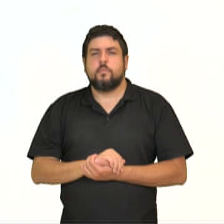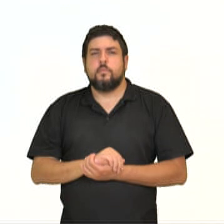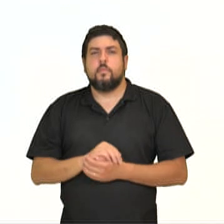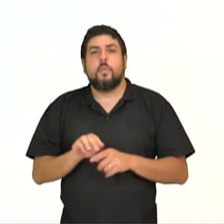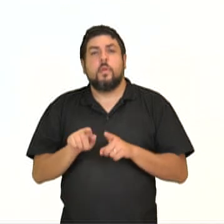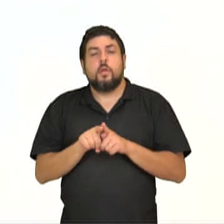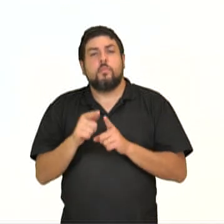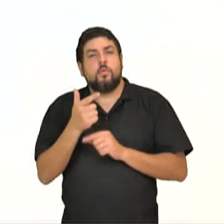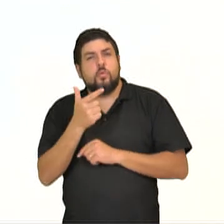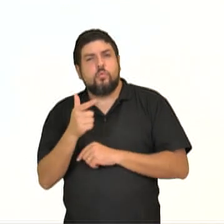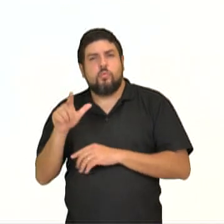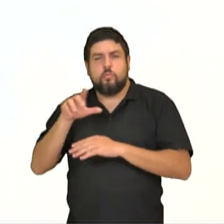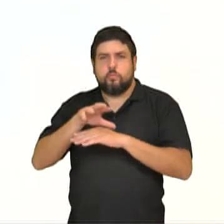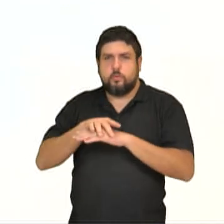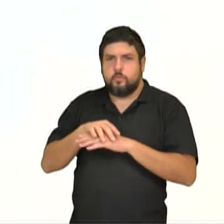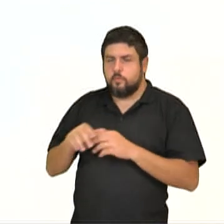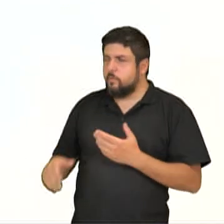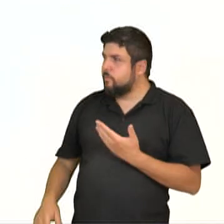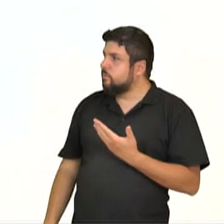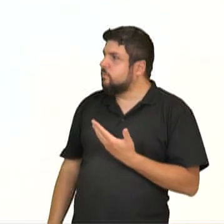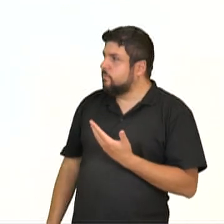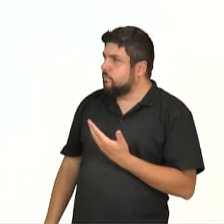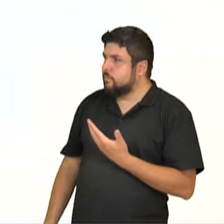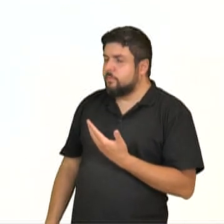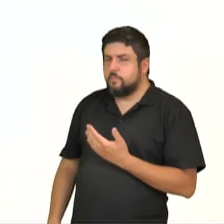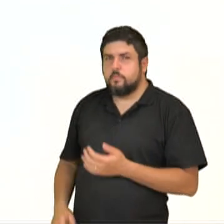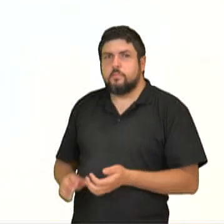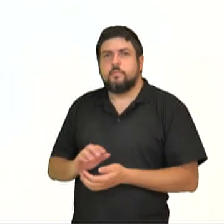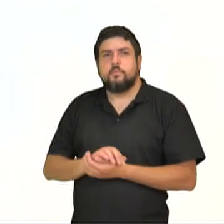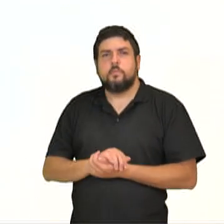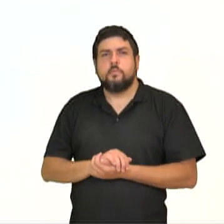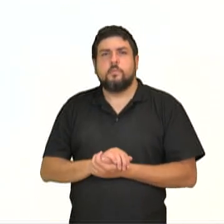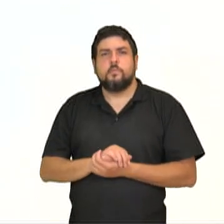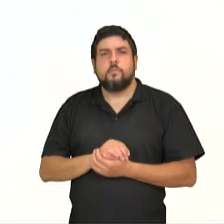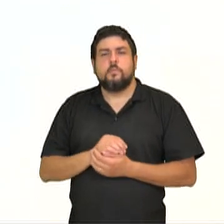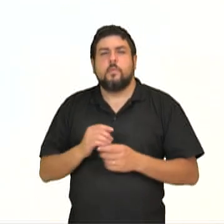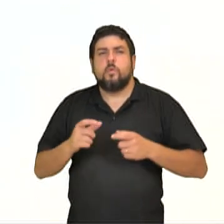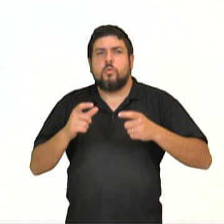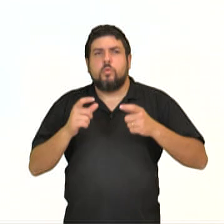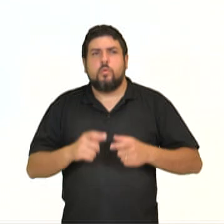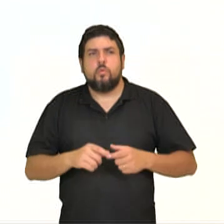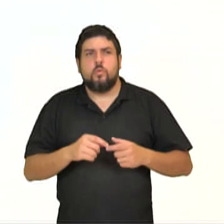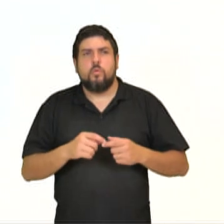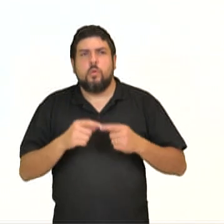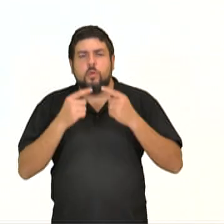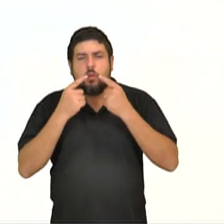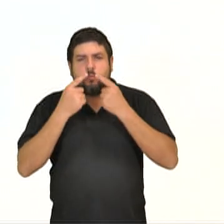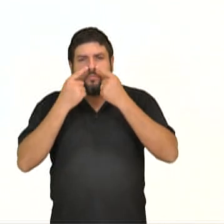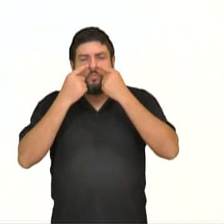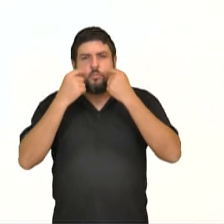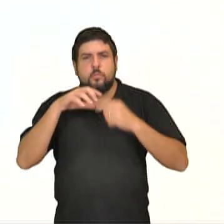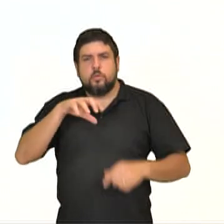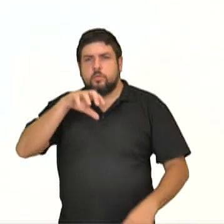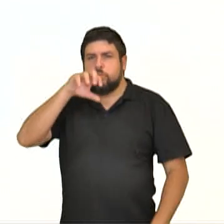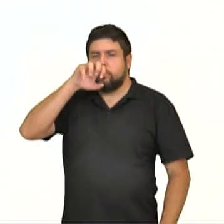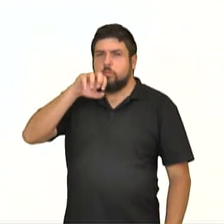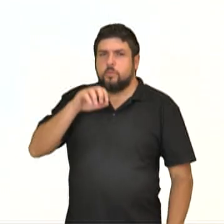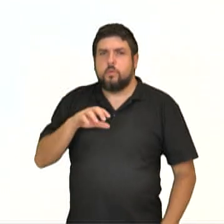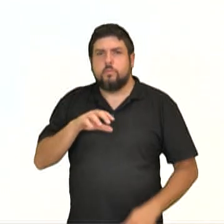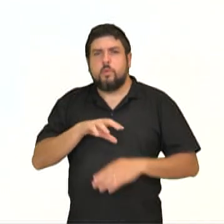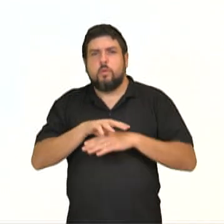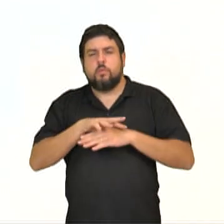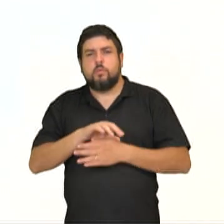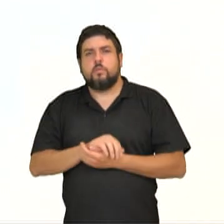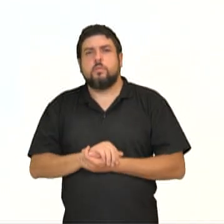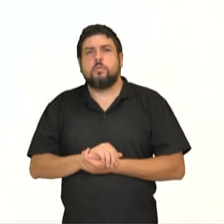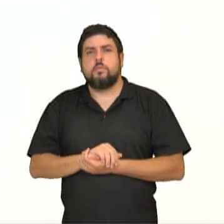outra doença causada por fungos, é uma infecção nas vias respiratórias, causada pelo fungo chamado